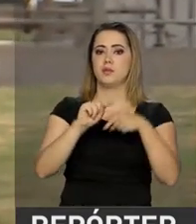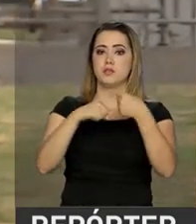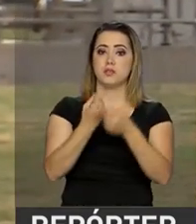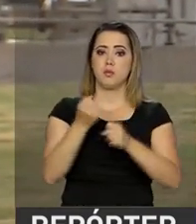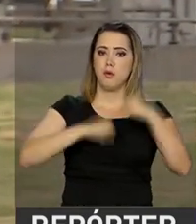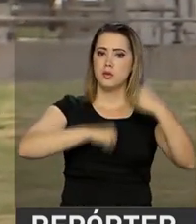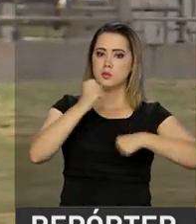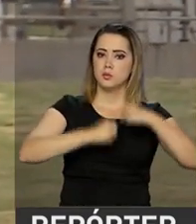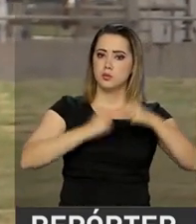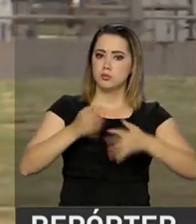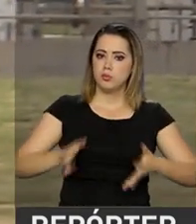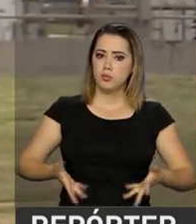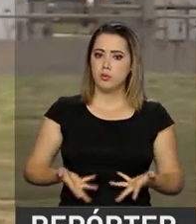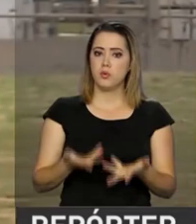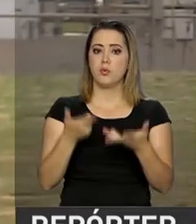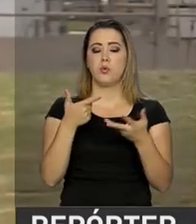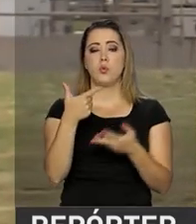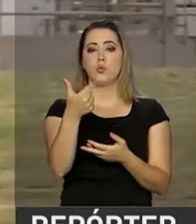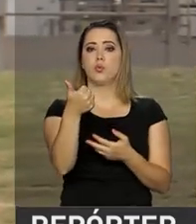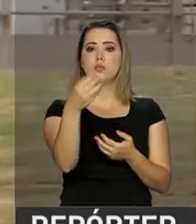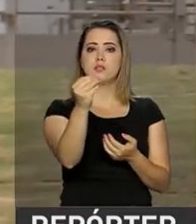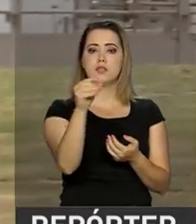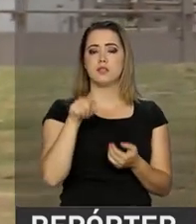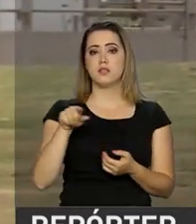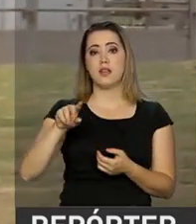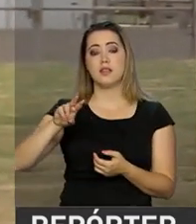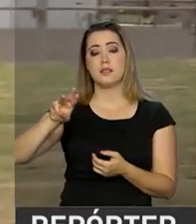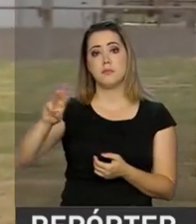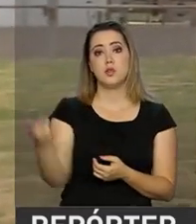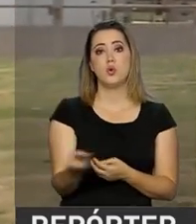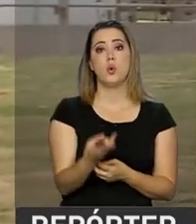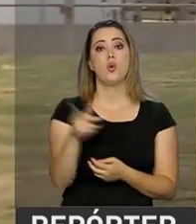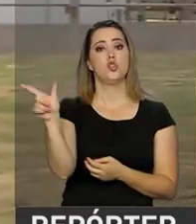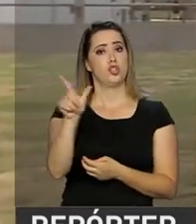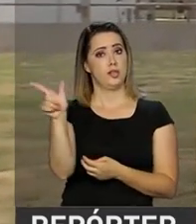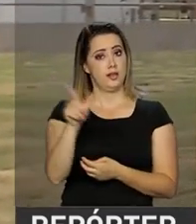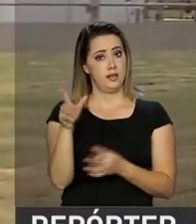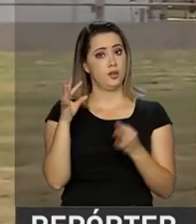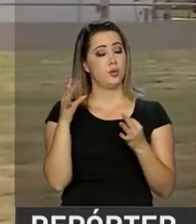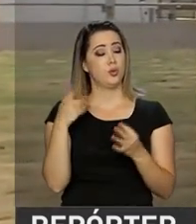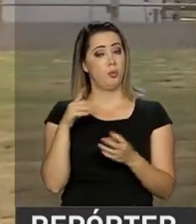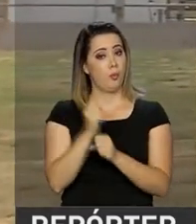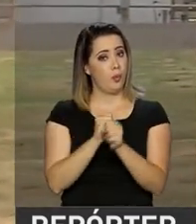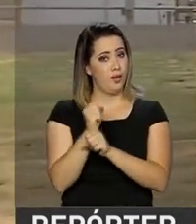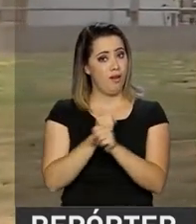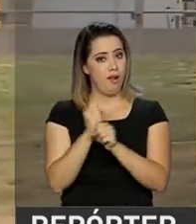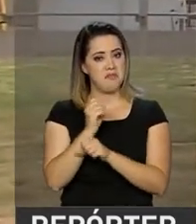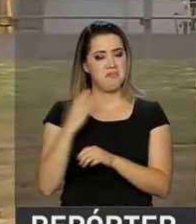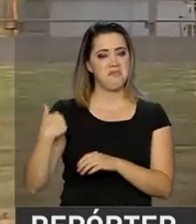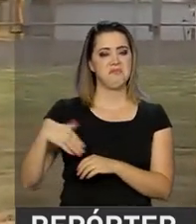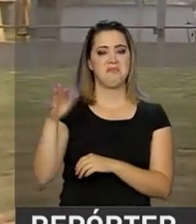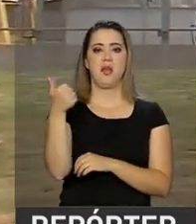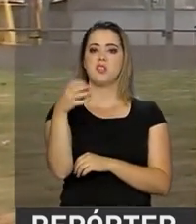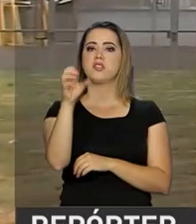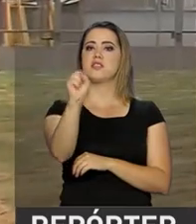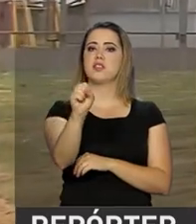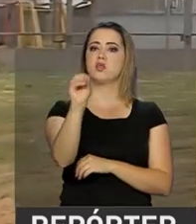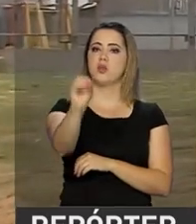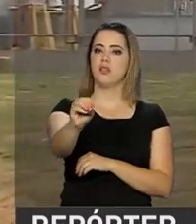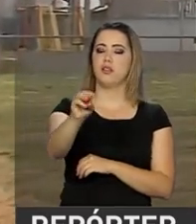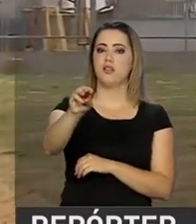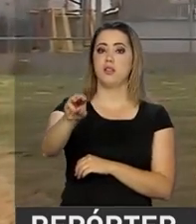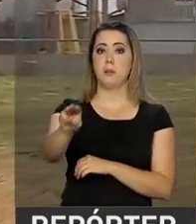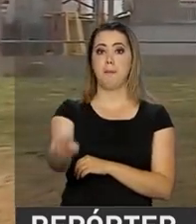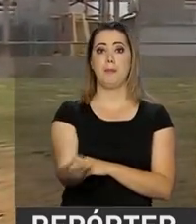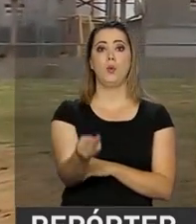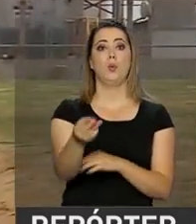produzir 210 milhões de litros de etanol por ano mais de 180.000 Tonel de produtos paraa alimentação